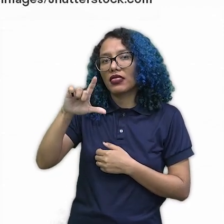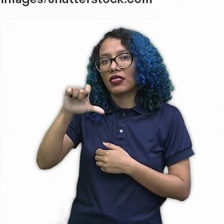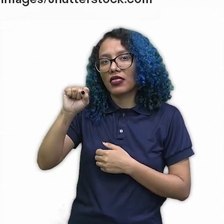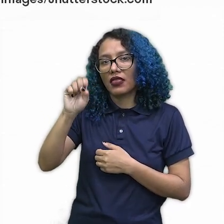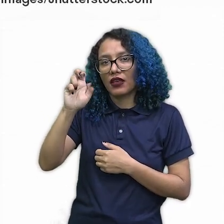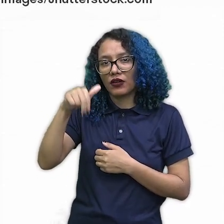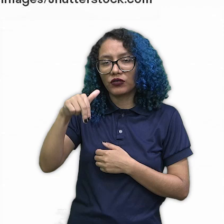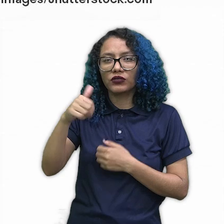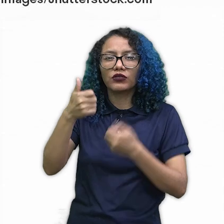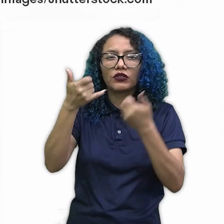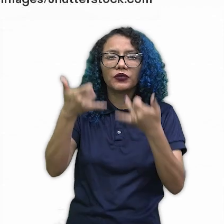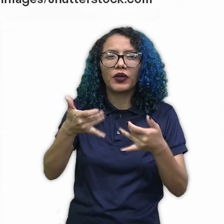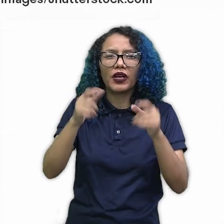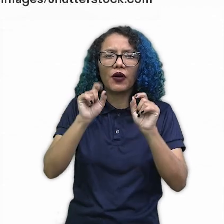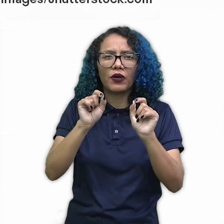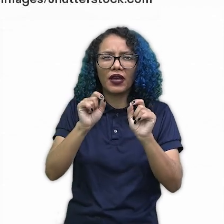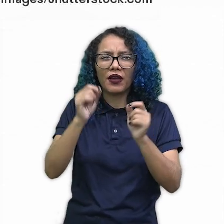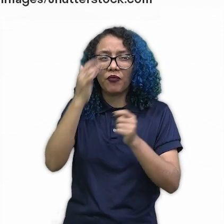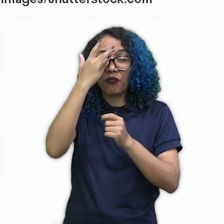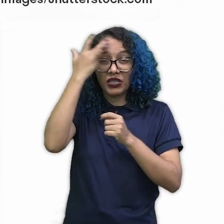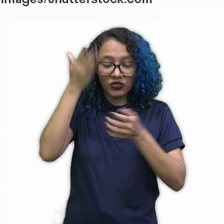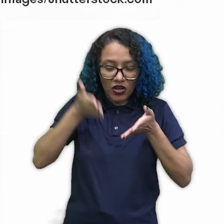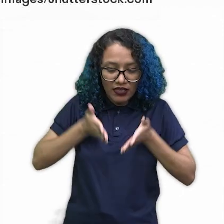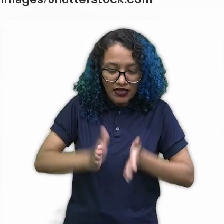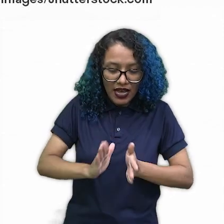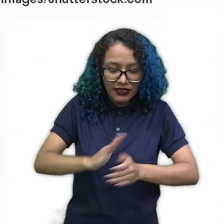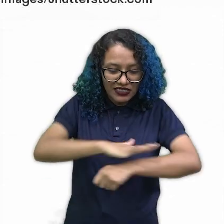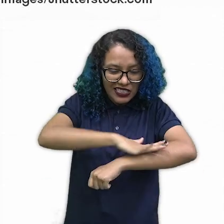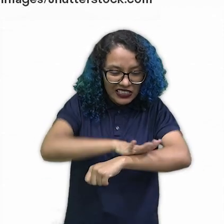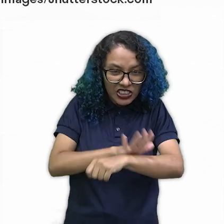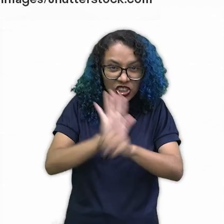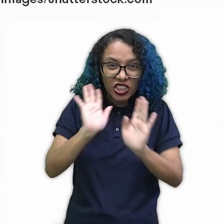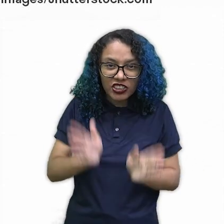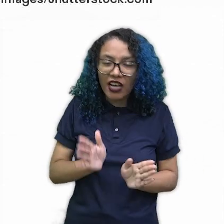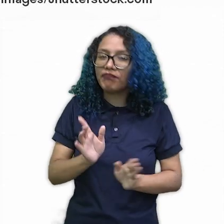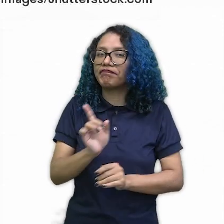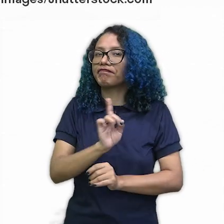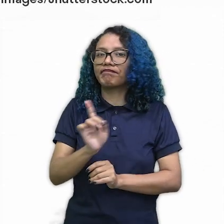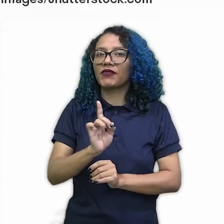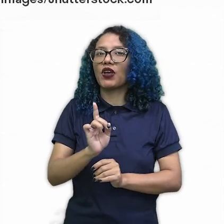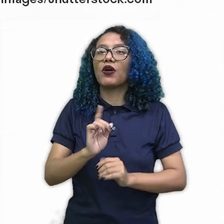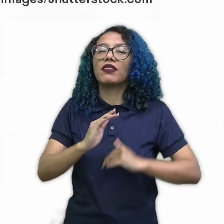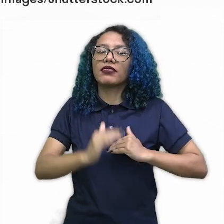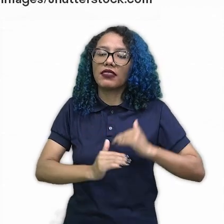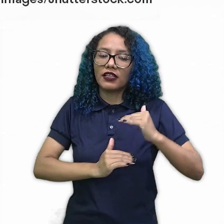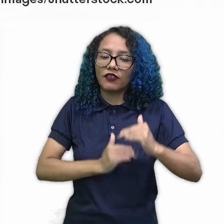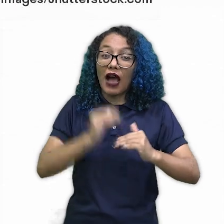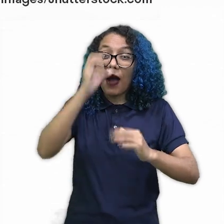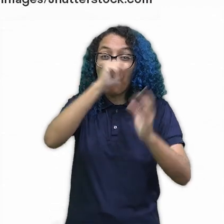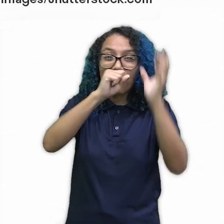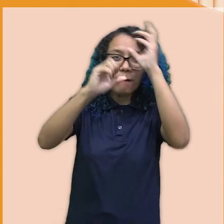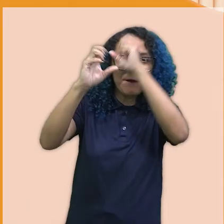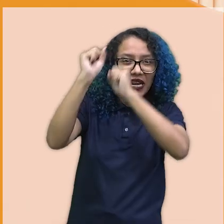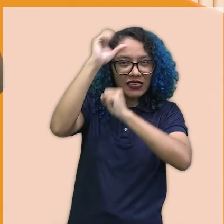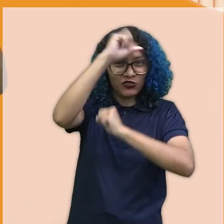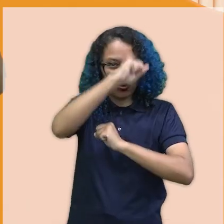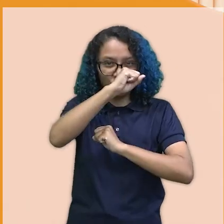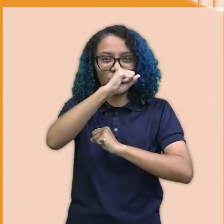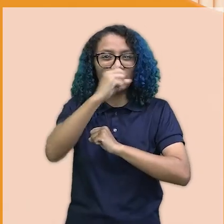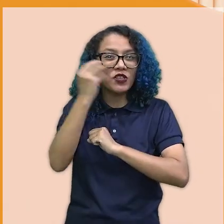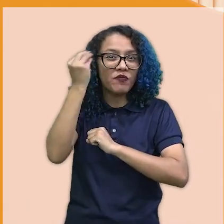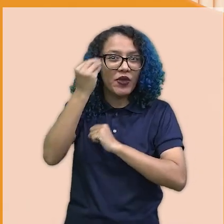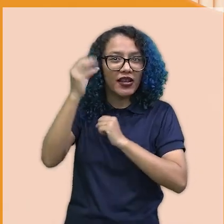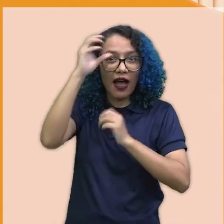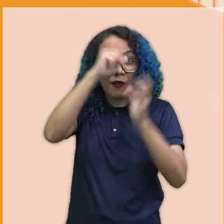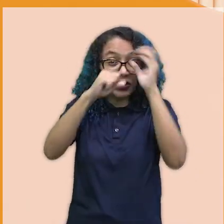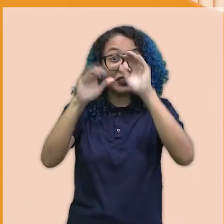né? Ninguém nasce olhando qual é a cor do outro. A gente vai construindo na sociedade. A gente vai aprendendo isso. E